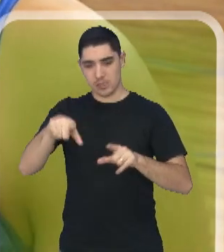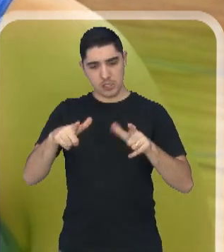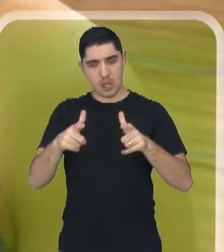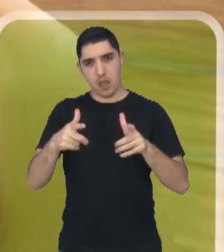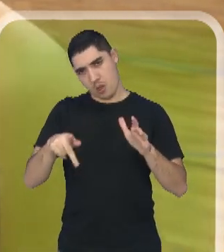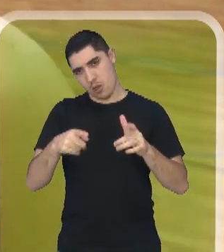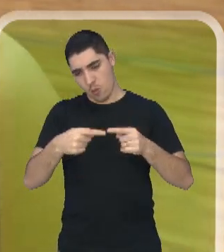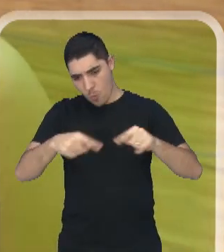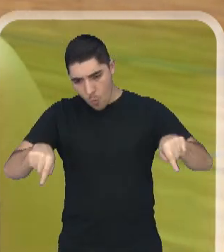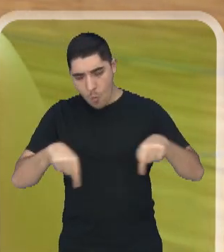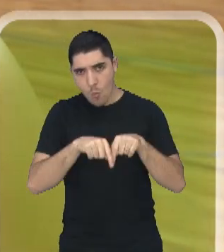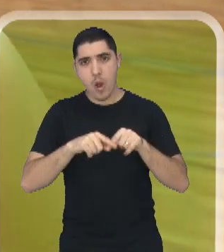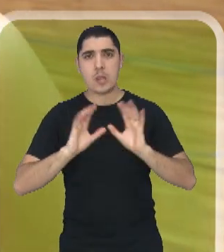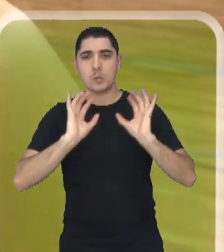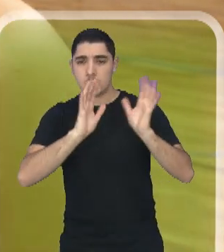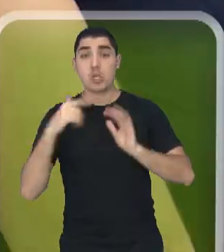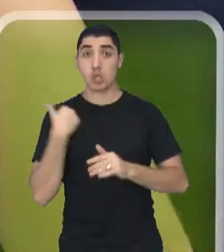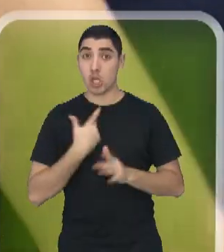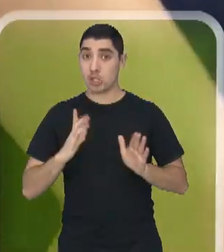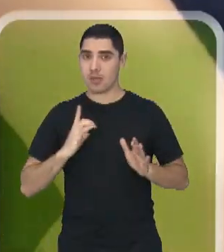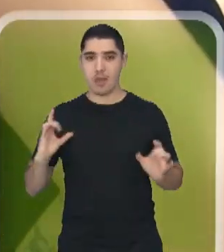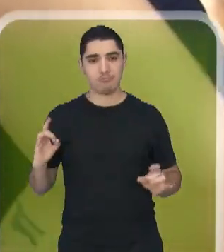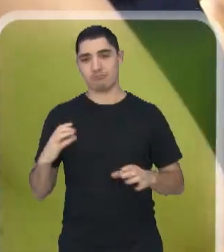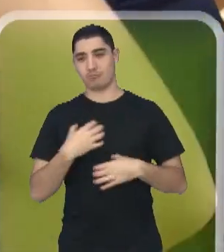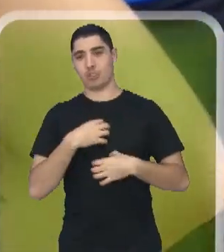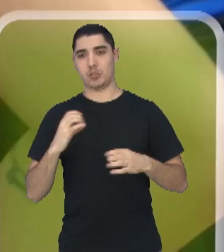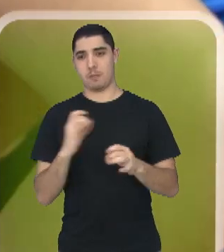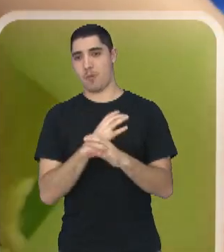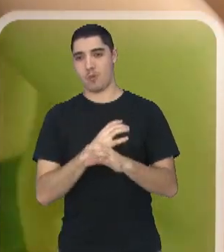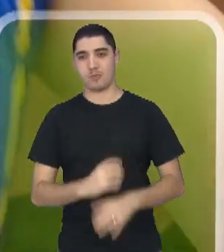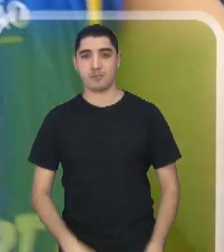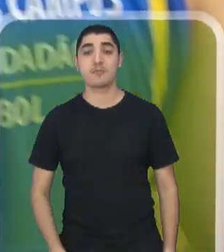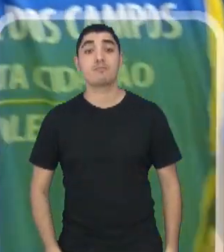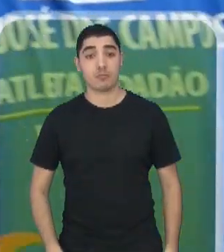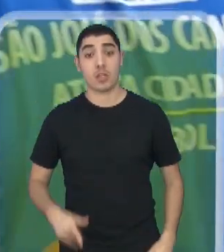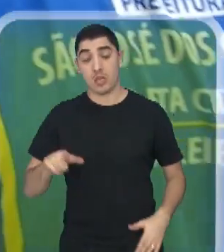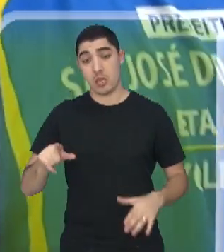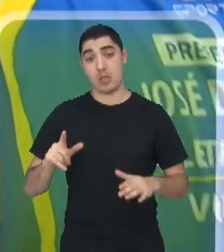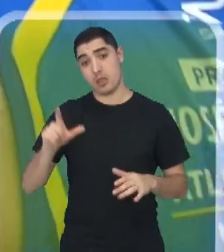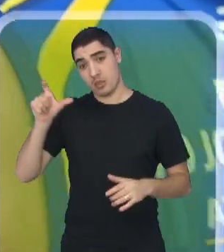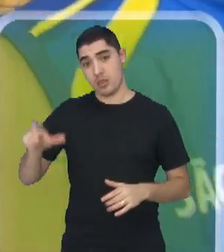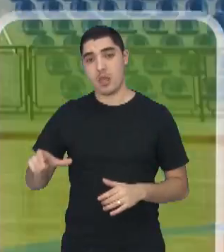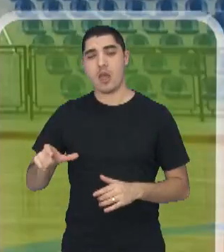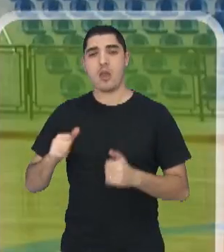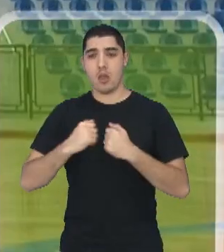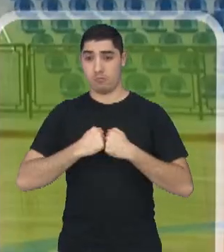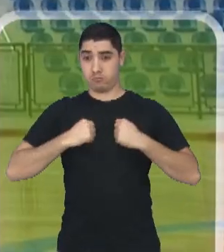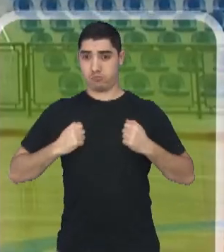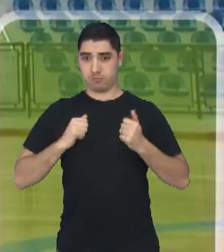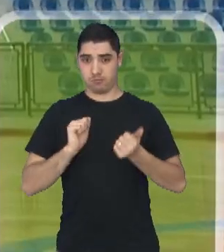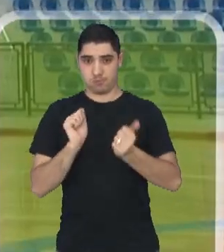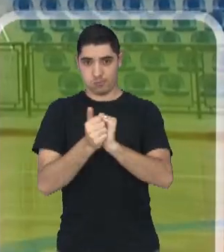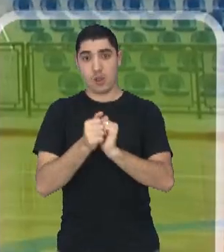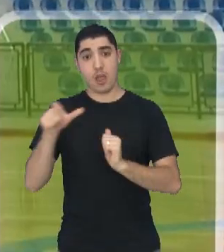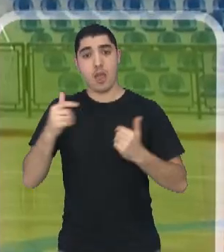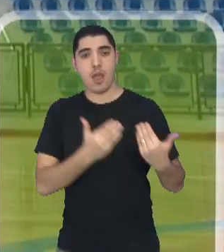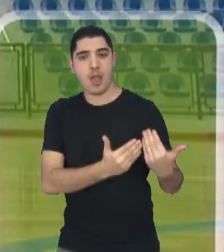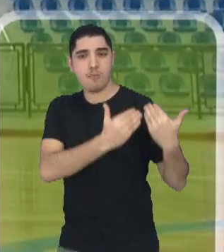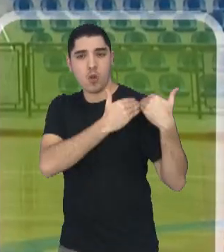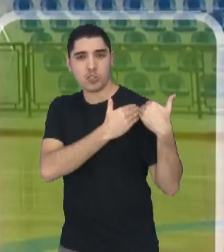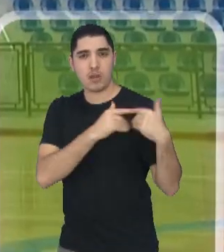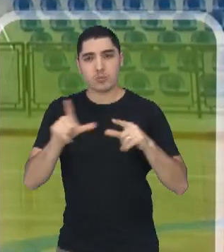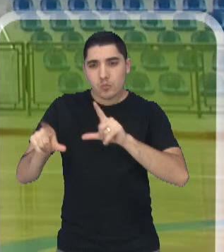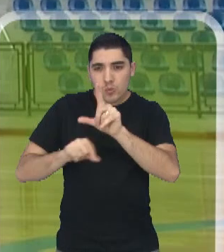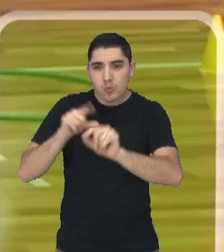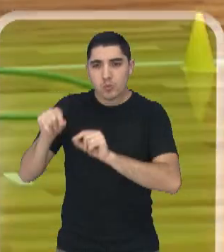vindo bastante preparado para os campeonatos. O time de vôlei é apoiado pelo Atleta Cidadão, responsável por revelar